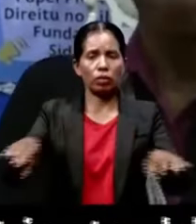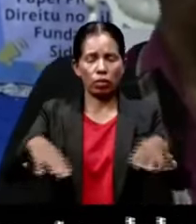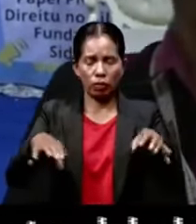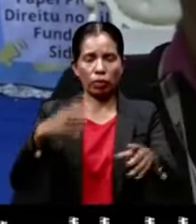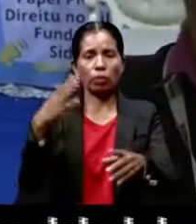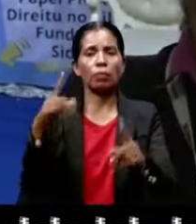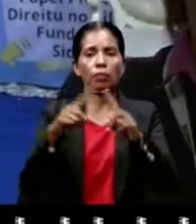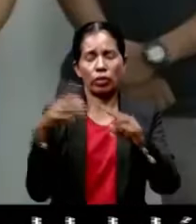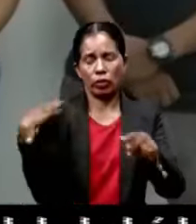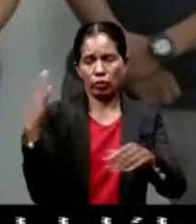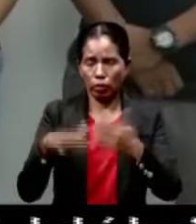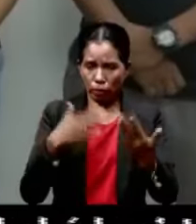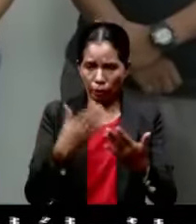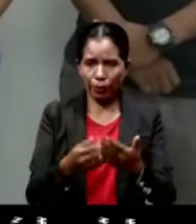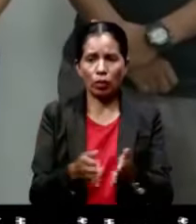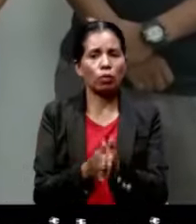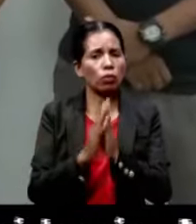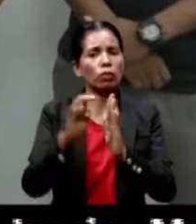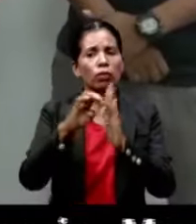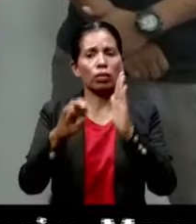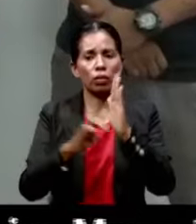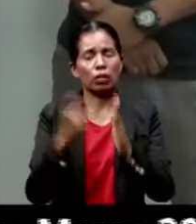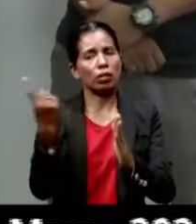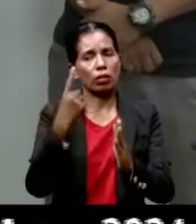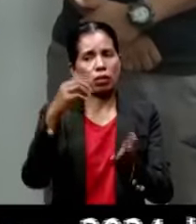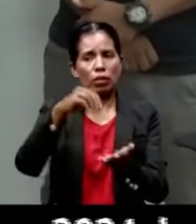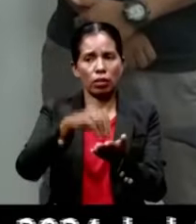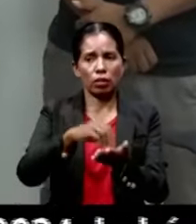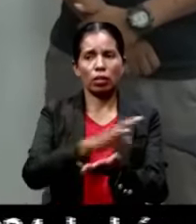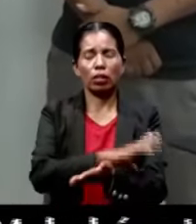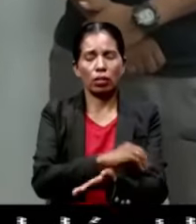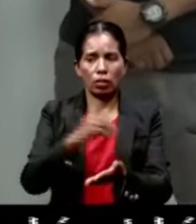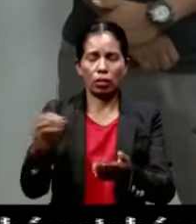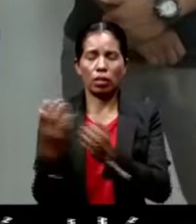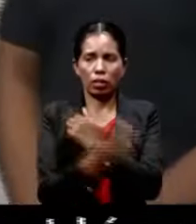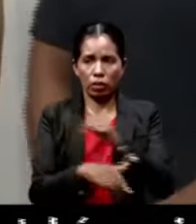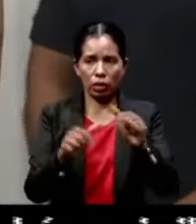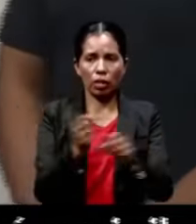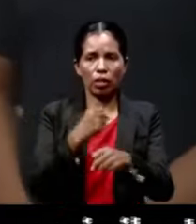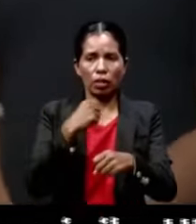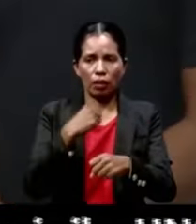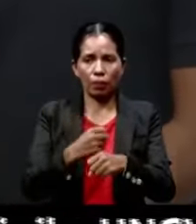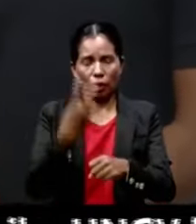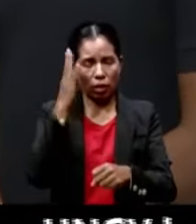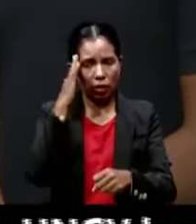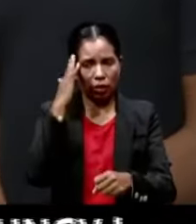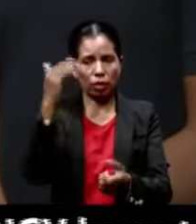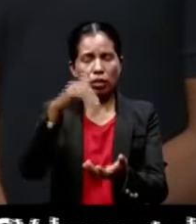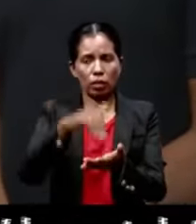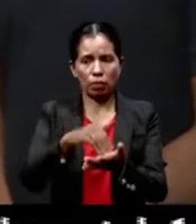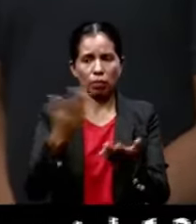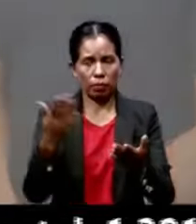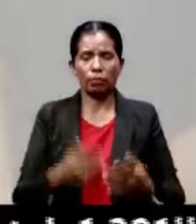Sira. Provedor Nemos, o Estado atua na fata em garante estabilidade e arrelara, no halo autorreflexão ba situação